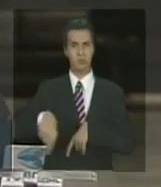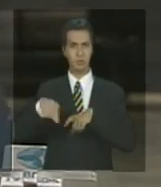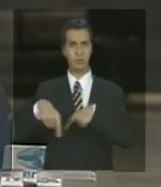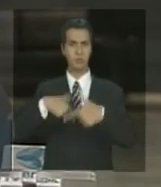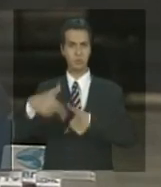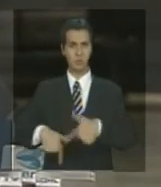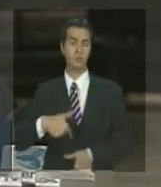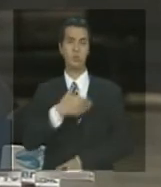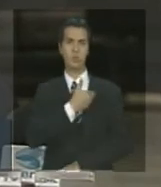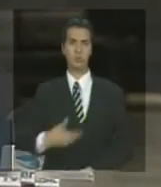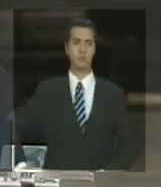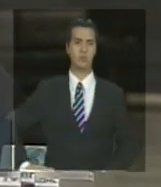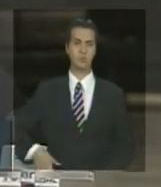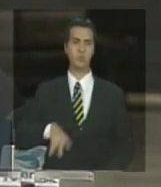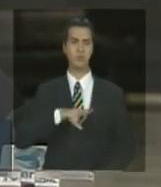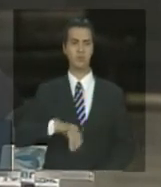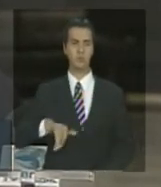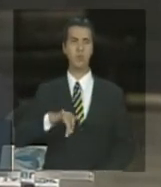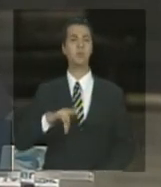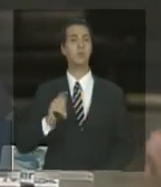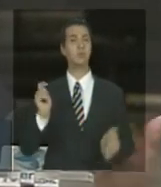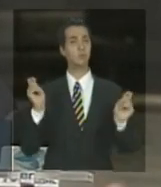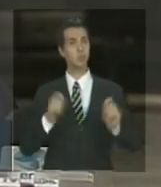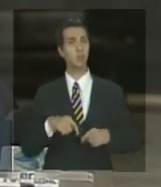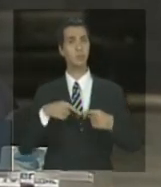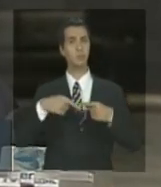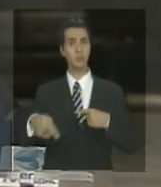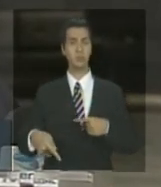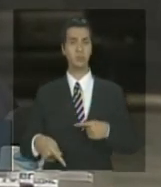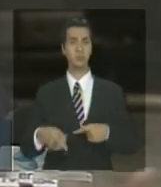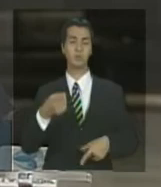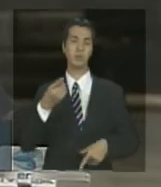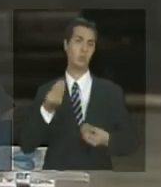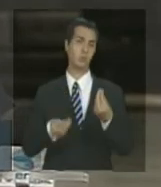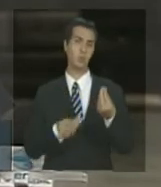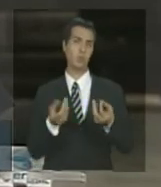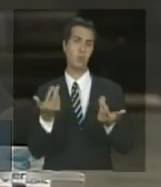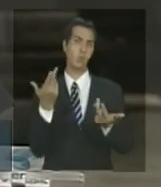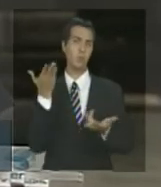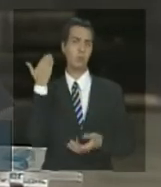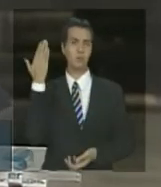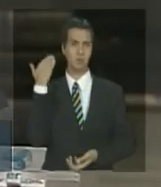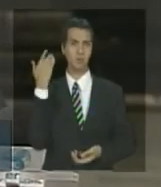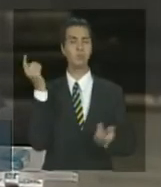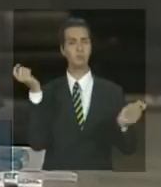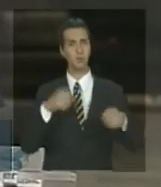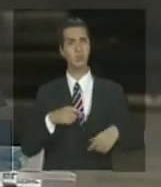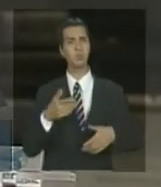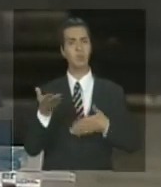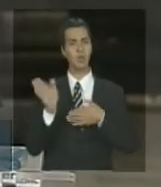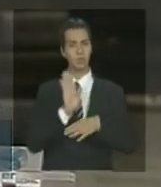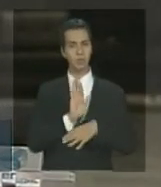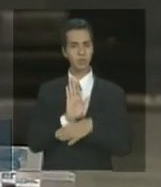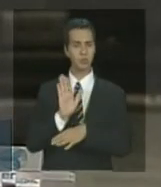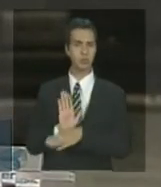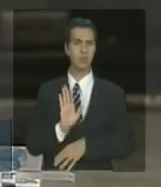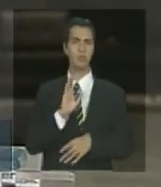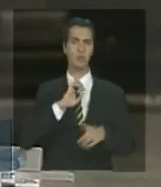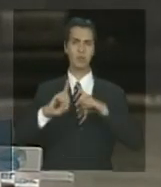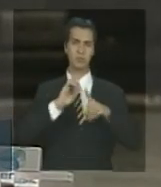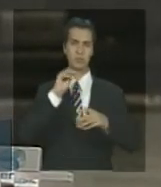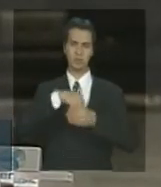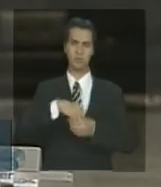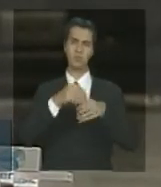a sensibilidade, a gente irá propor a prorrogação, como foi feito no passado, para viabilizar o processo também de debate no Senado Federal.